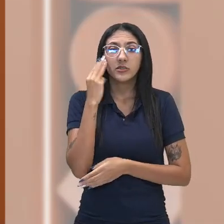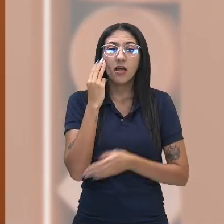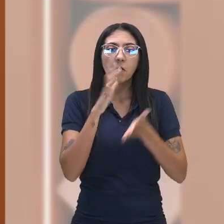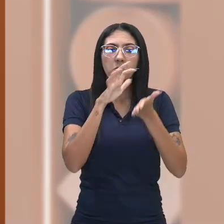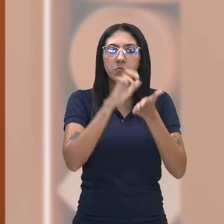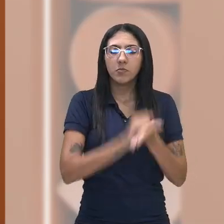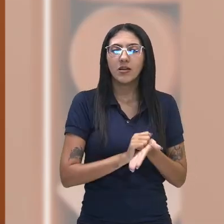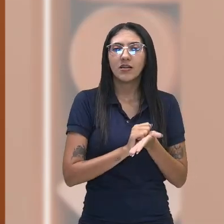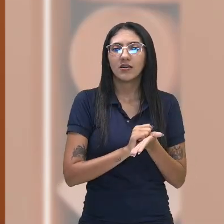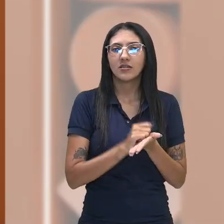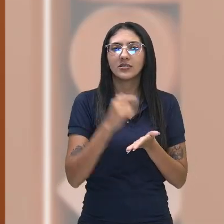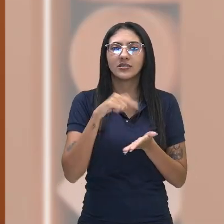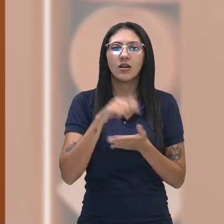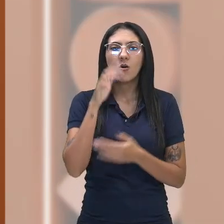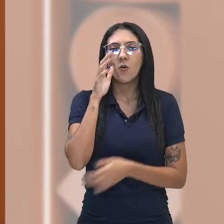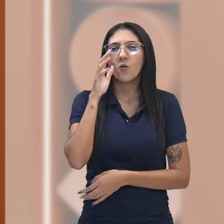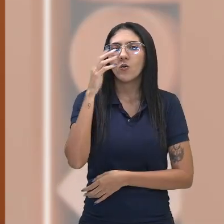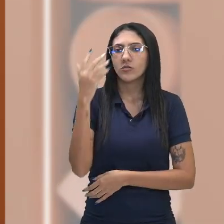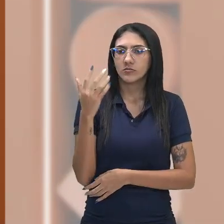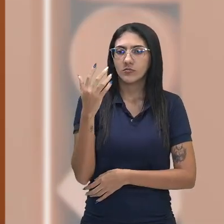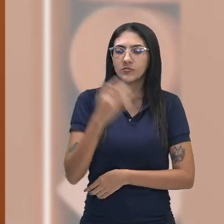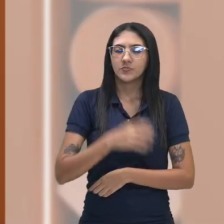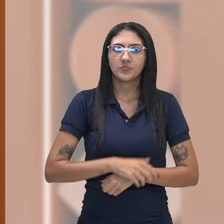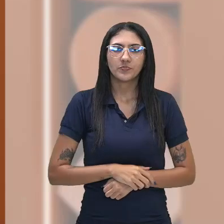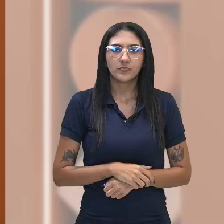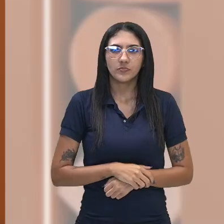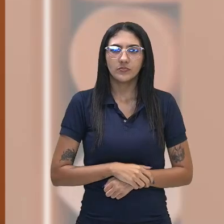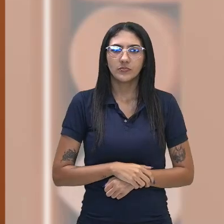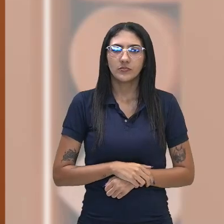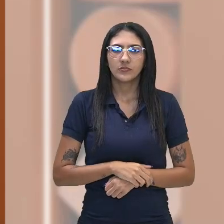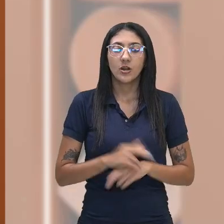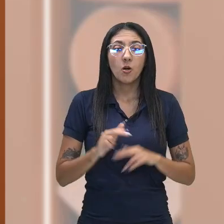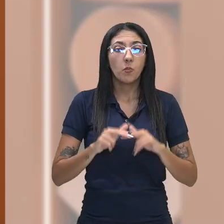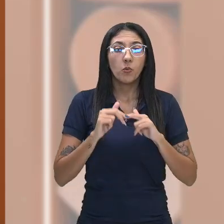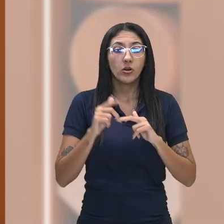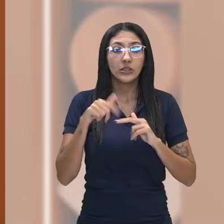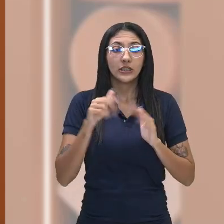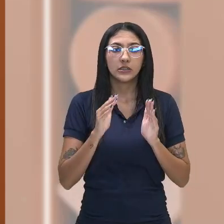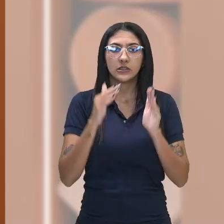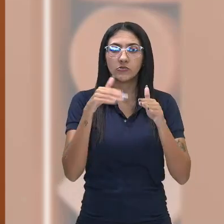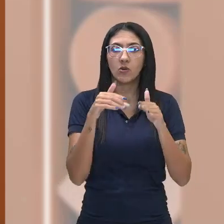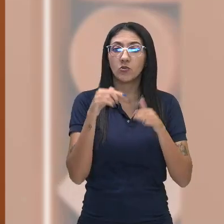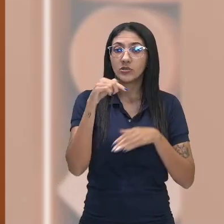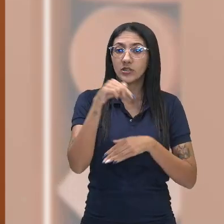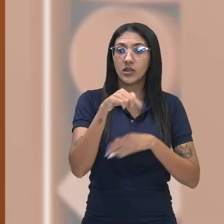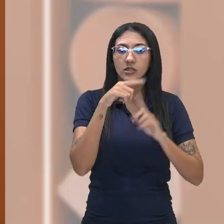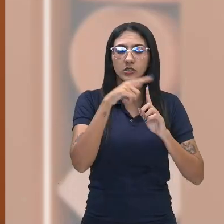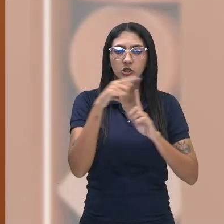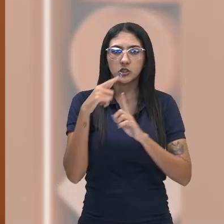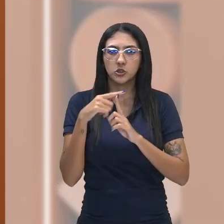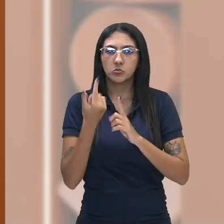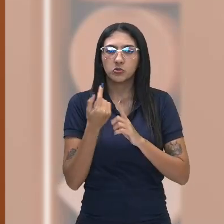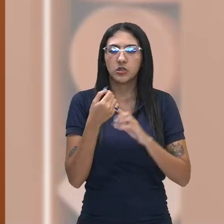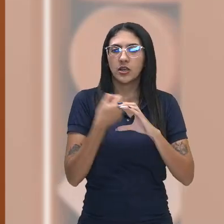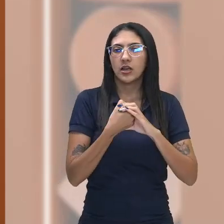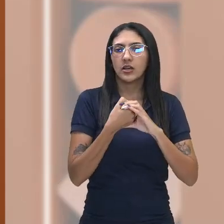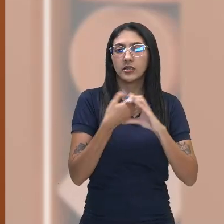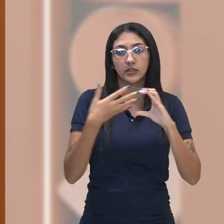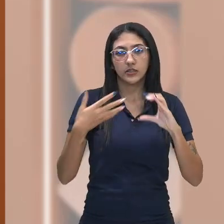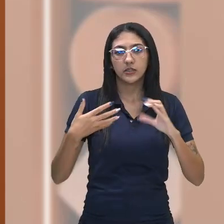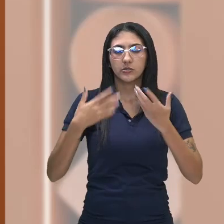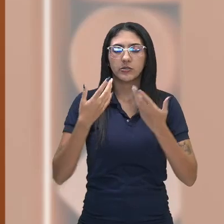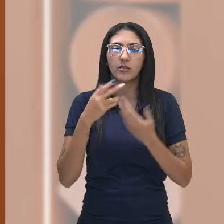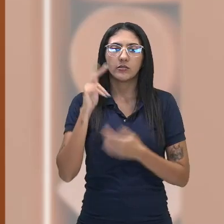que acontecia em seu dia a dia. E é dentro desses registros que, né, a